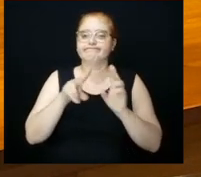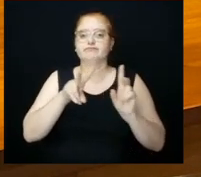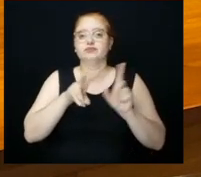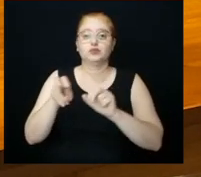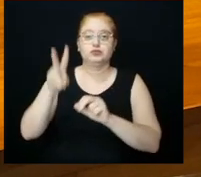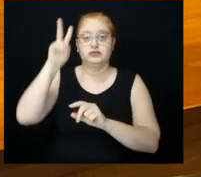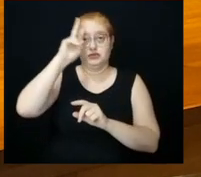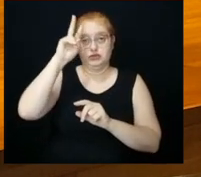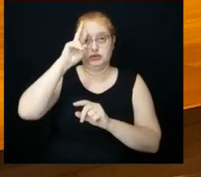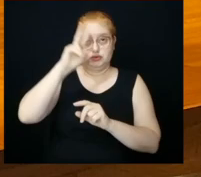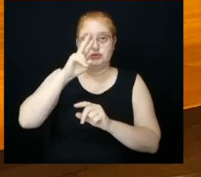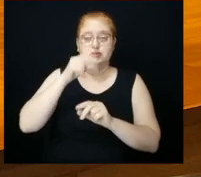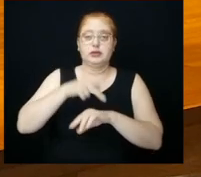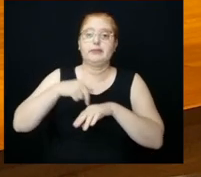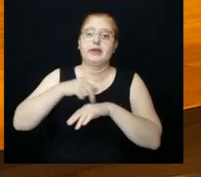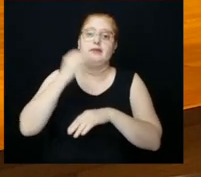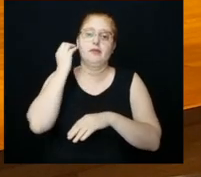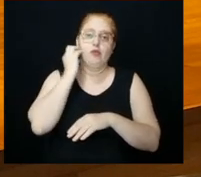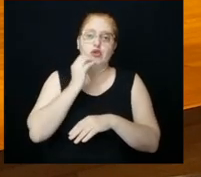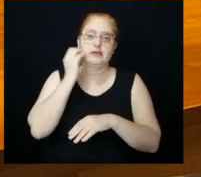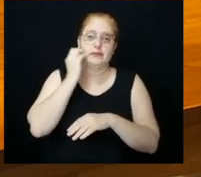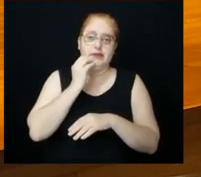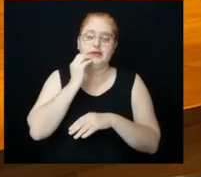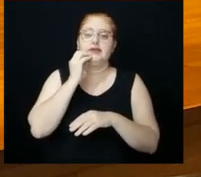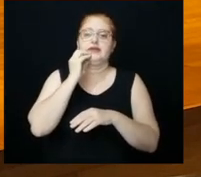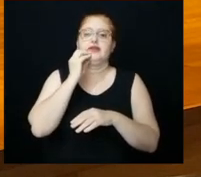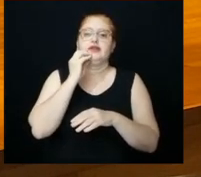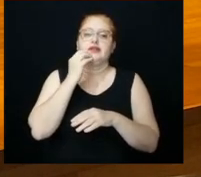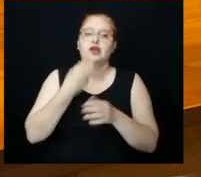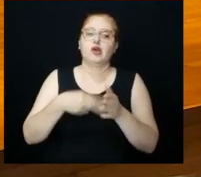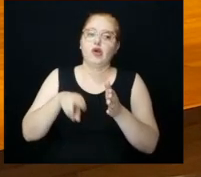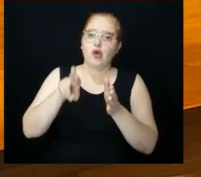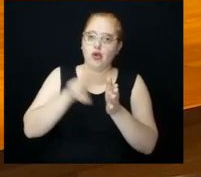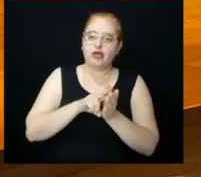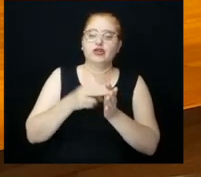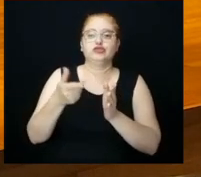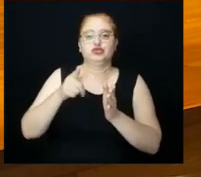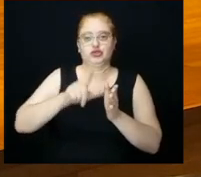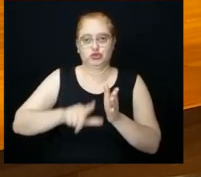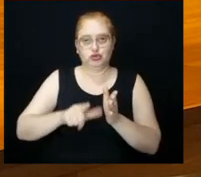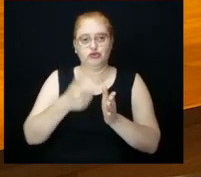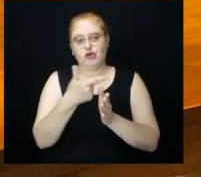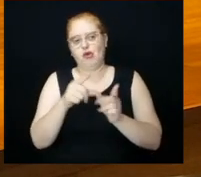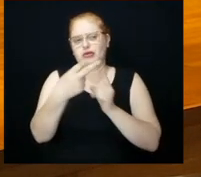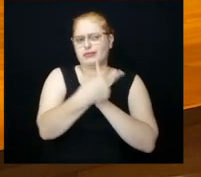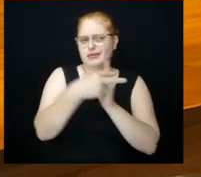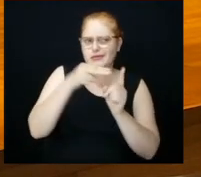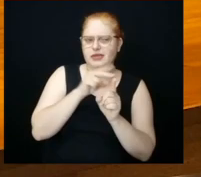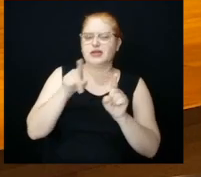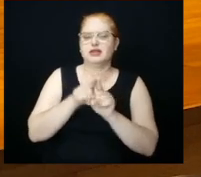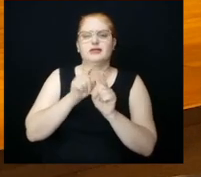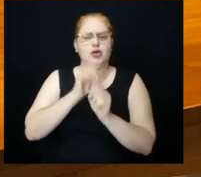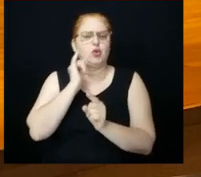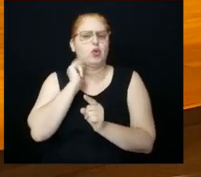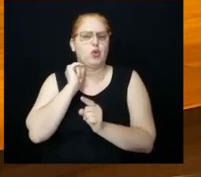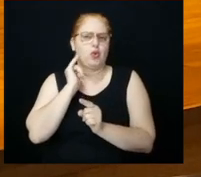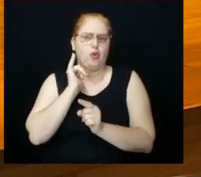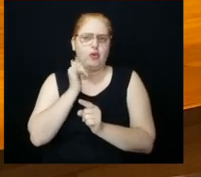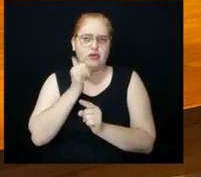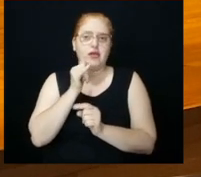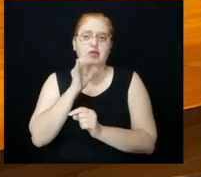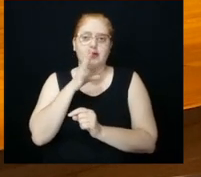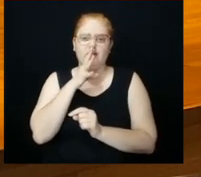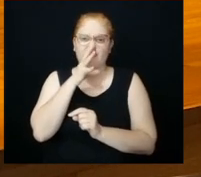história de Moçambique. E recontando a história sob uma outra perspectiva, recontando de uma forma crítica também.